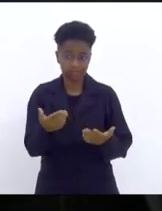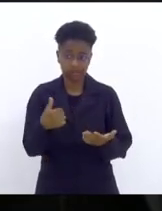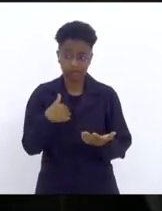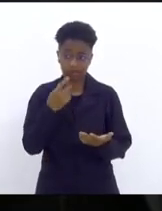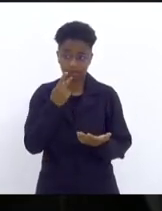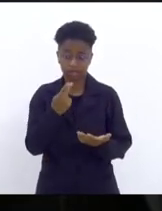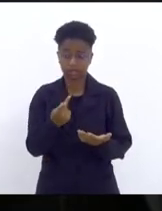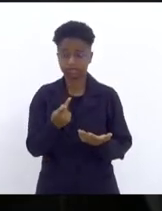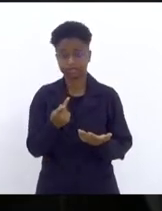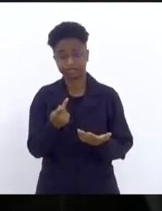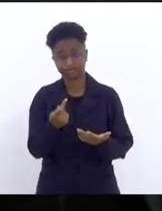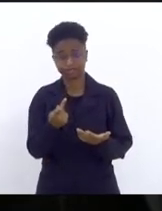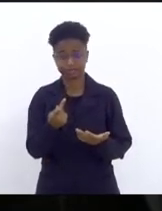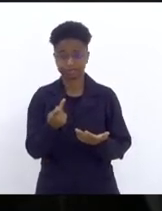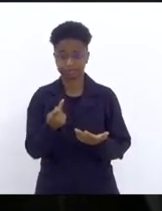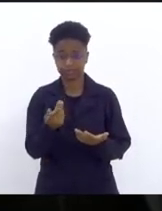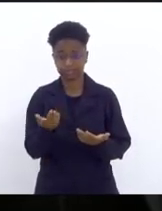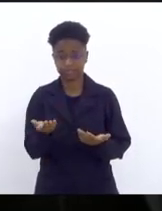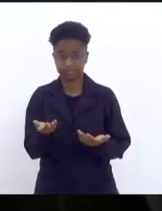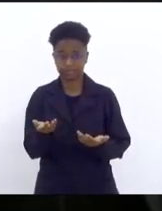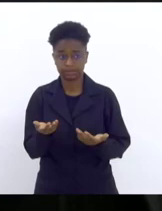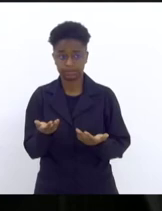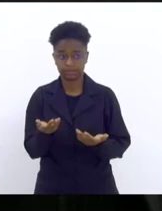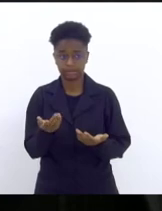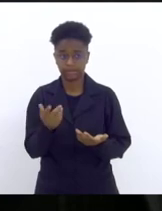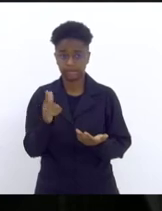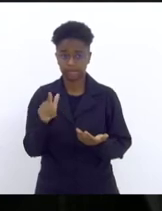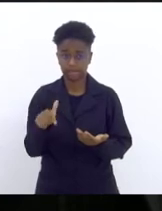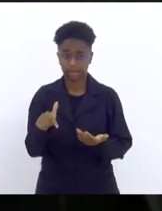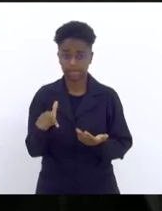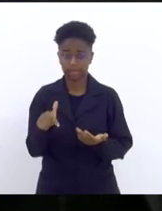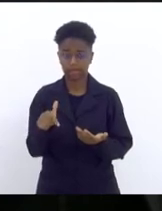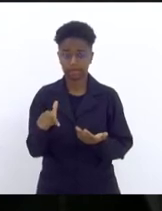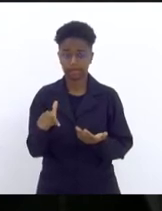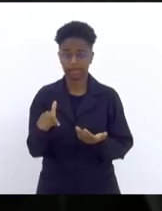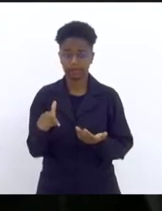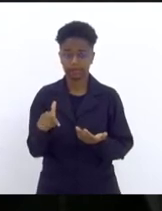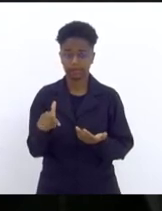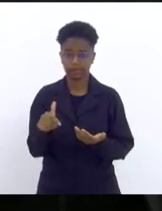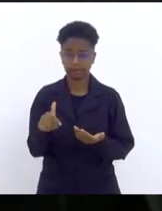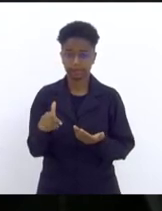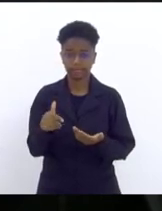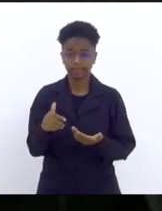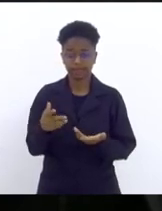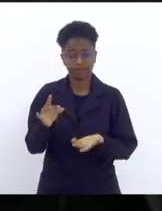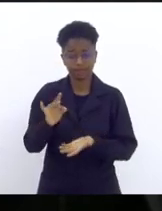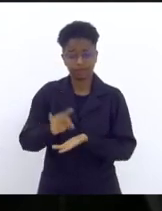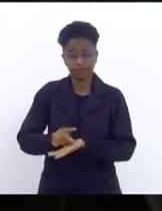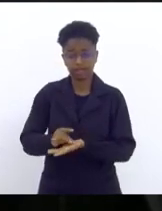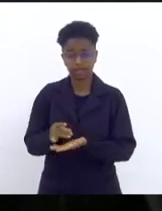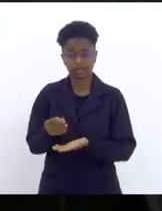até que seria atos absolutamente